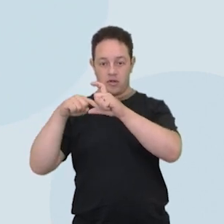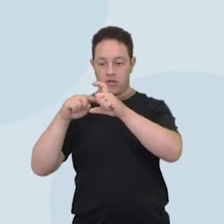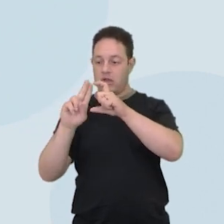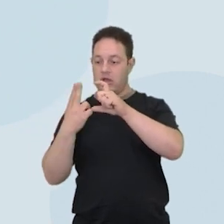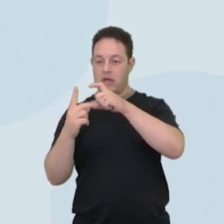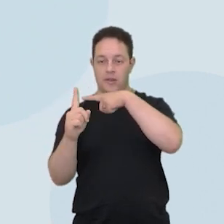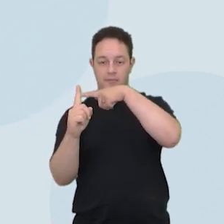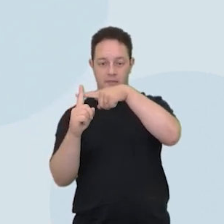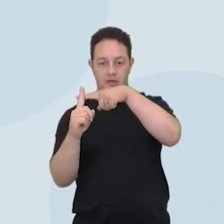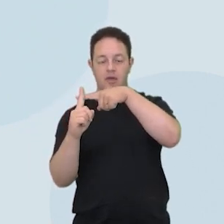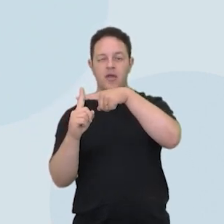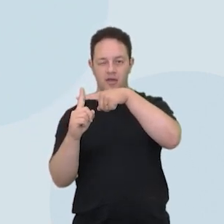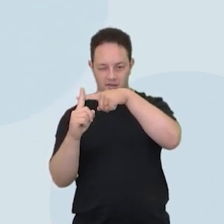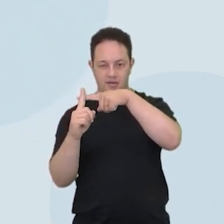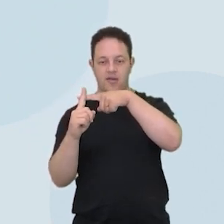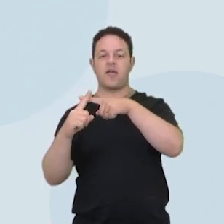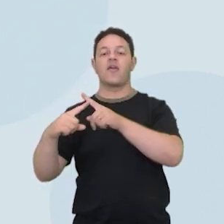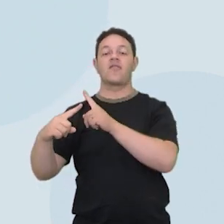H+, certo?